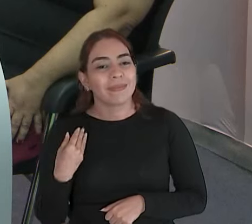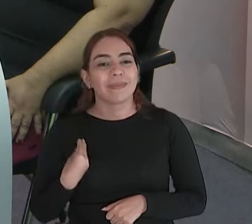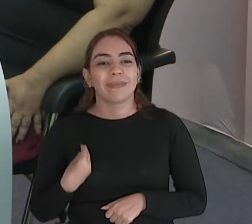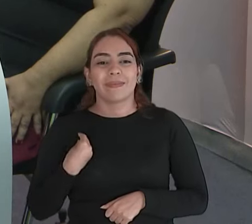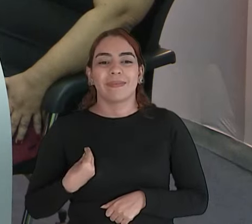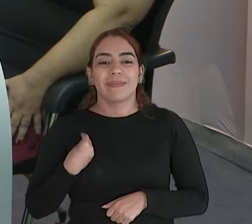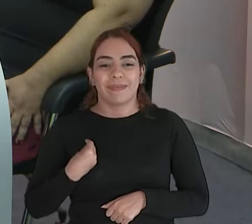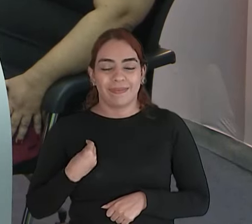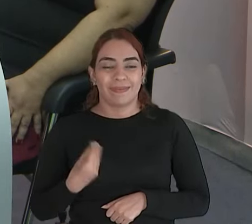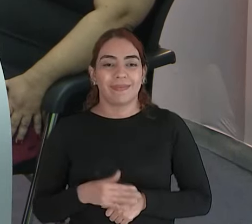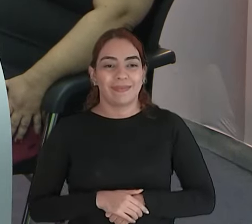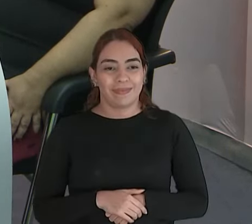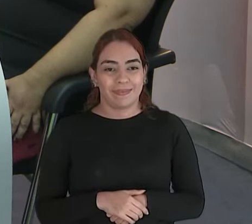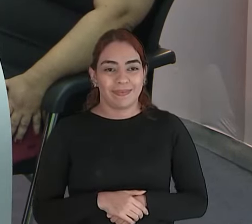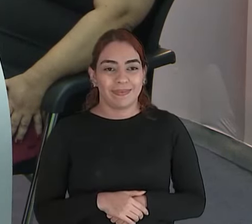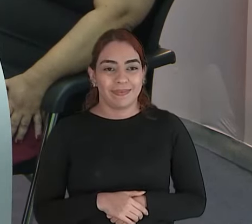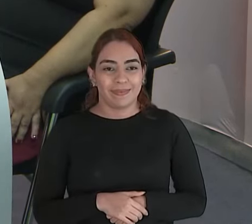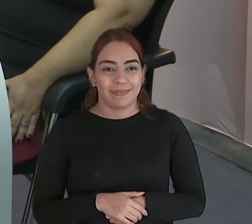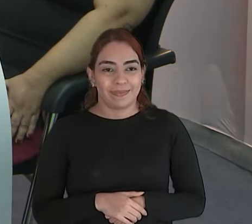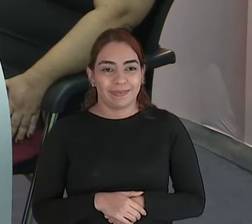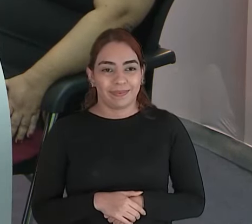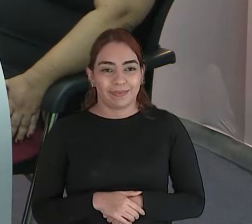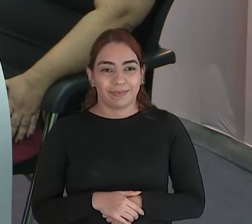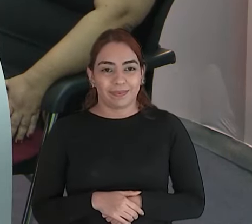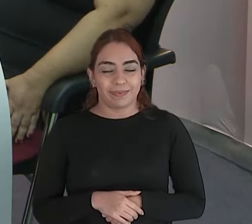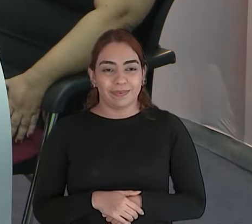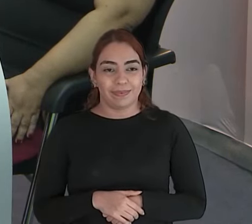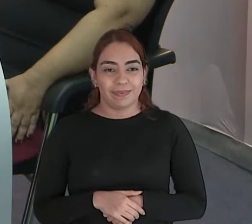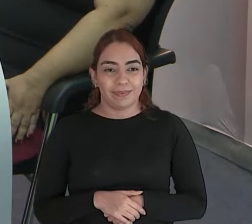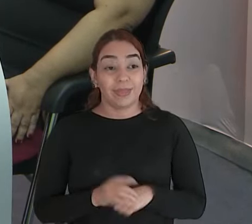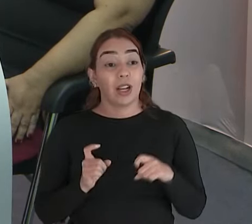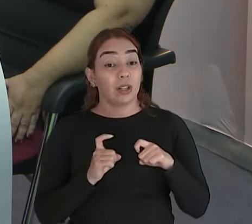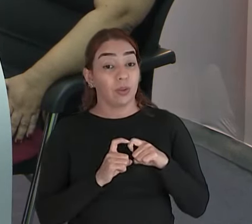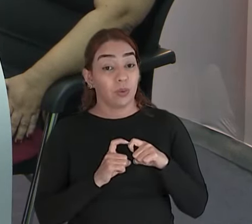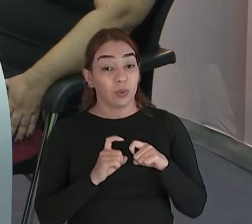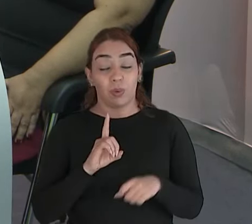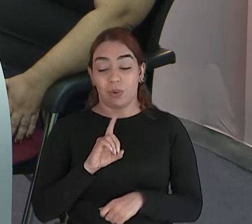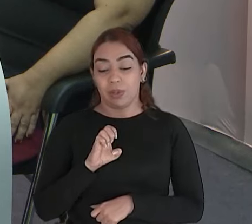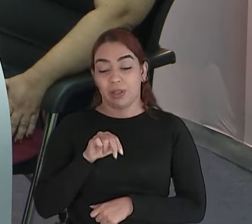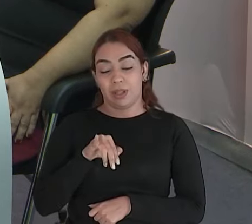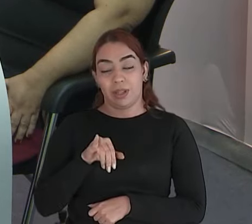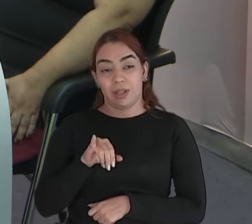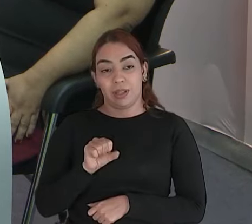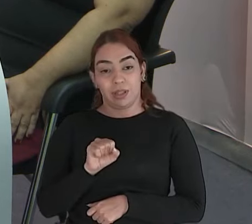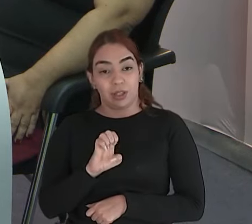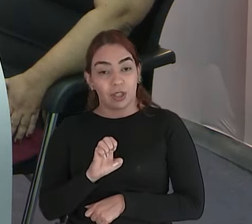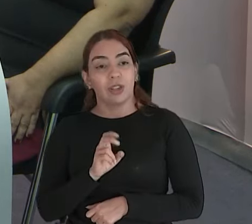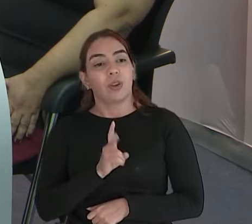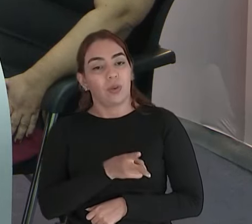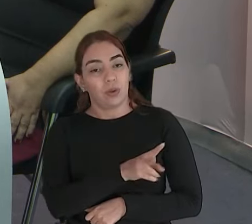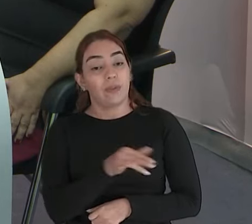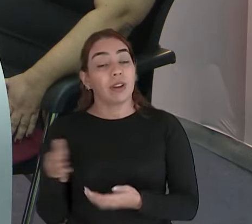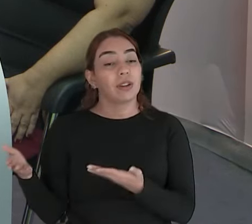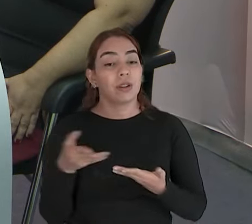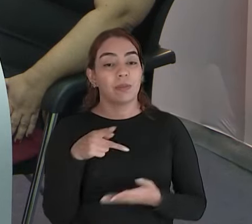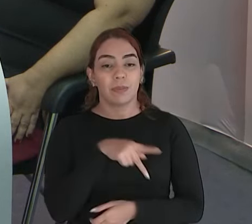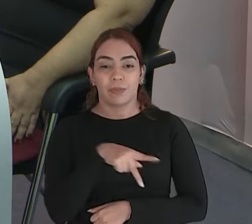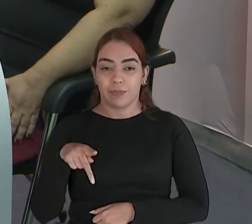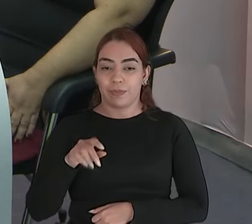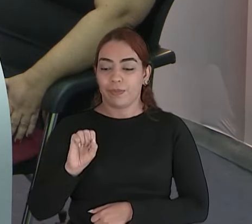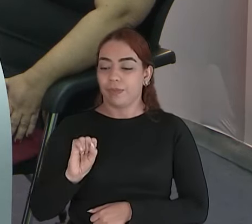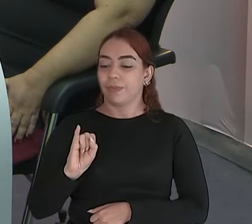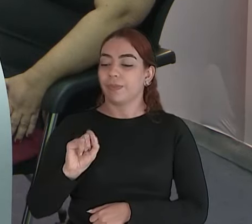hoje, viu? O prazer foi todo meu. E a doutora Denise continua conosco e vamos receber também a professora